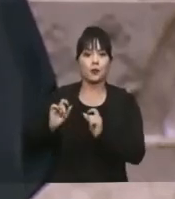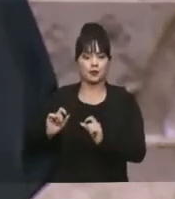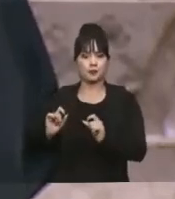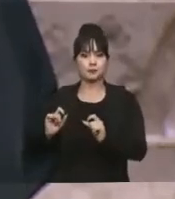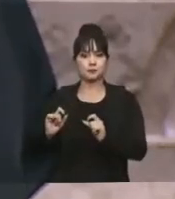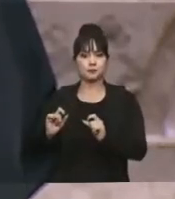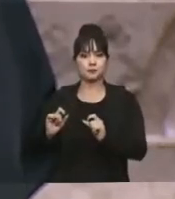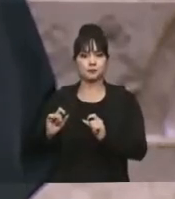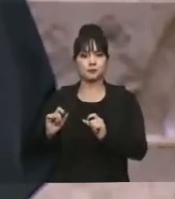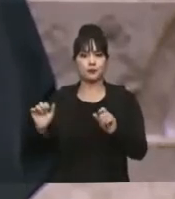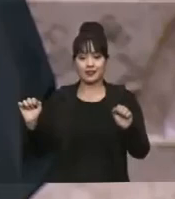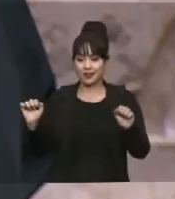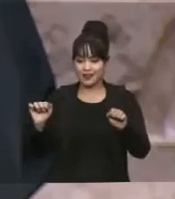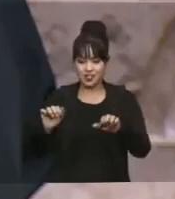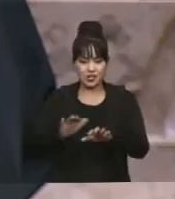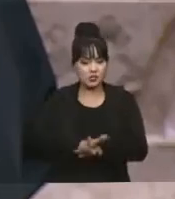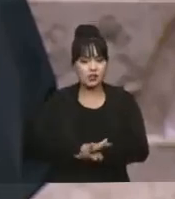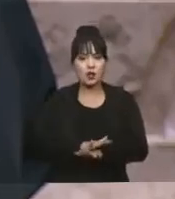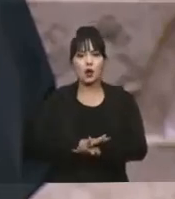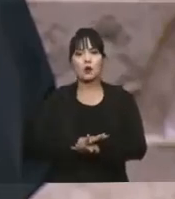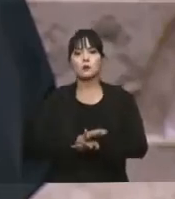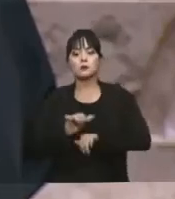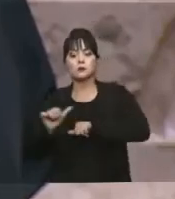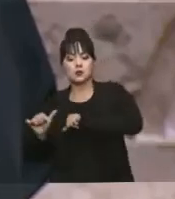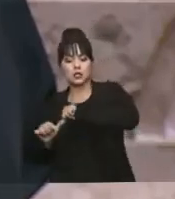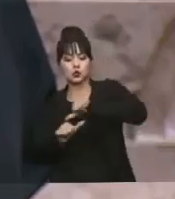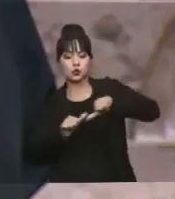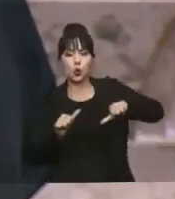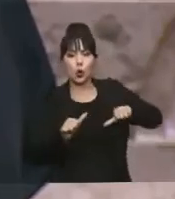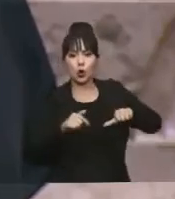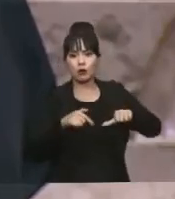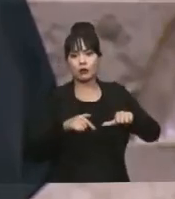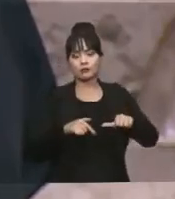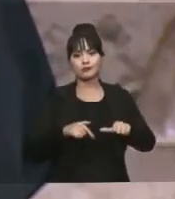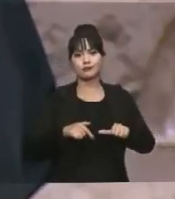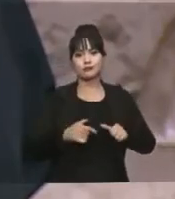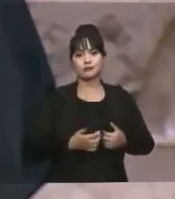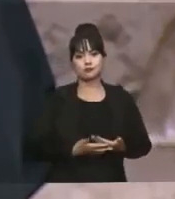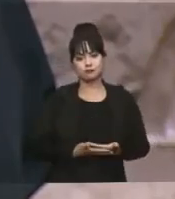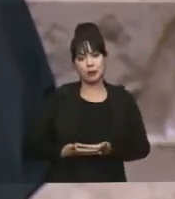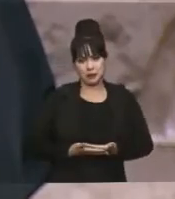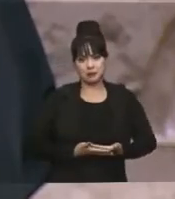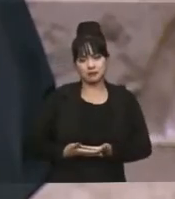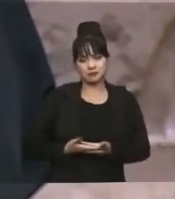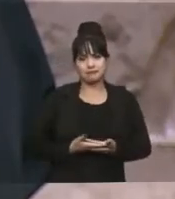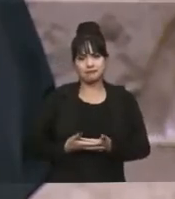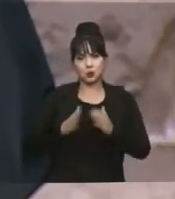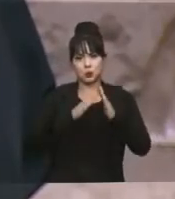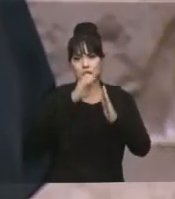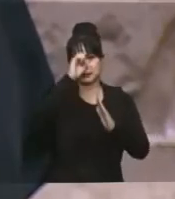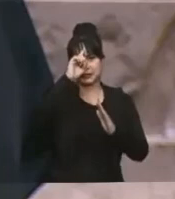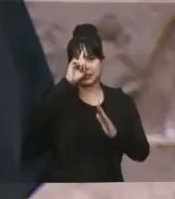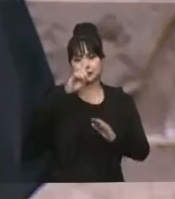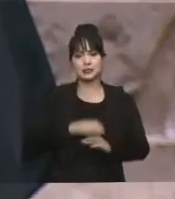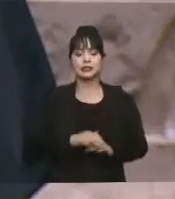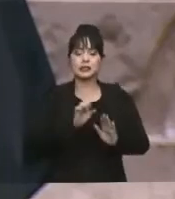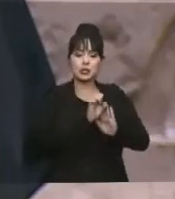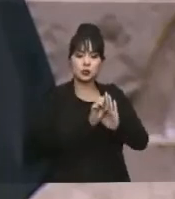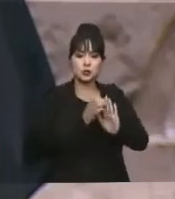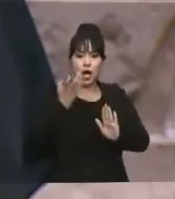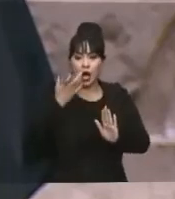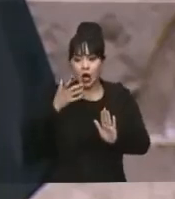à erradicação da troca eventual de bebês nas maternidades. Estatuto da Criança e